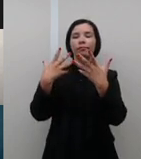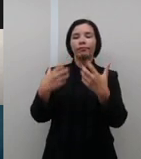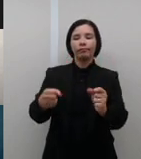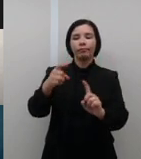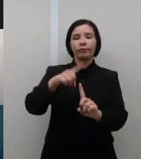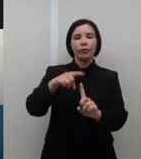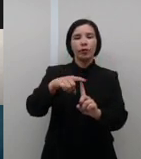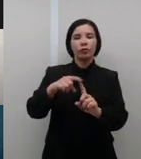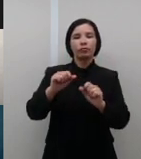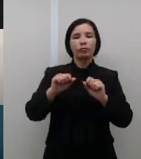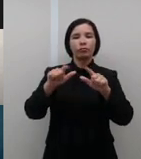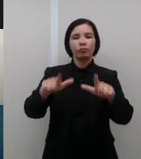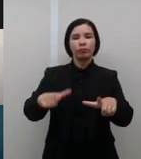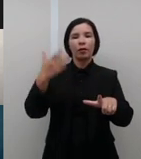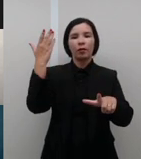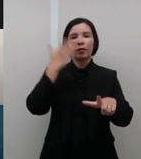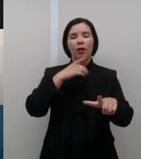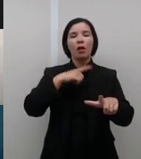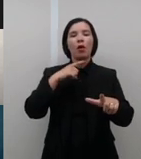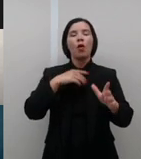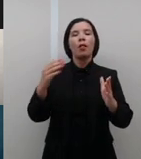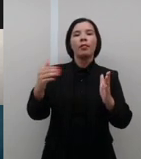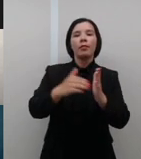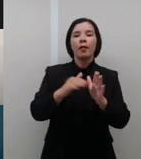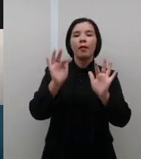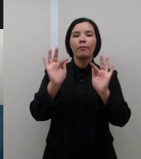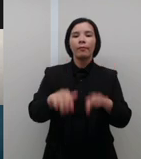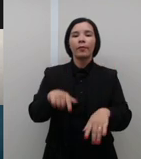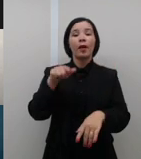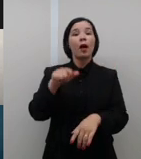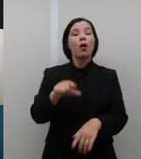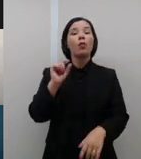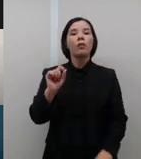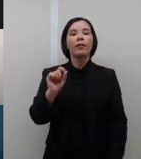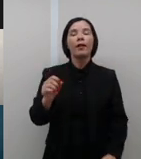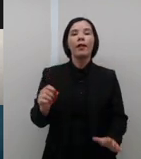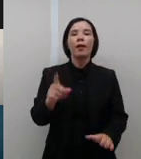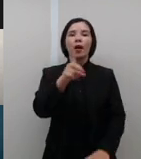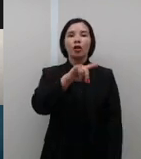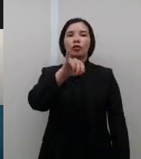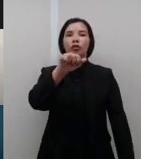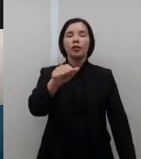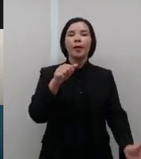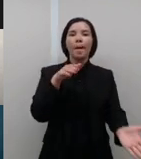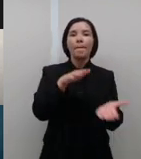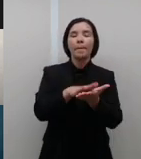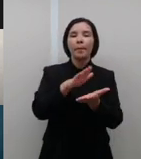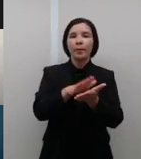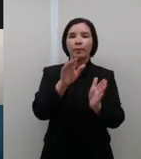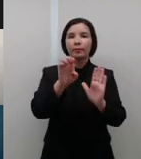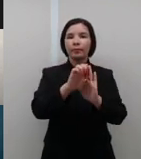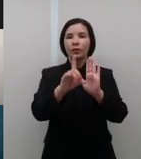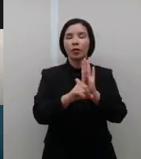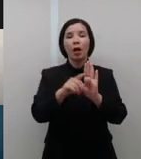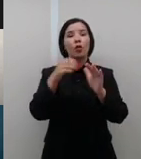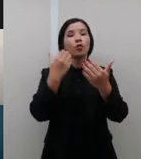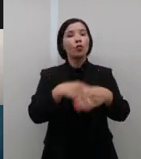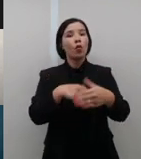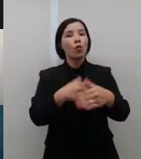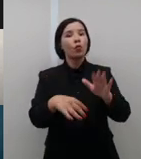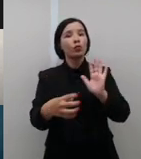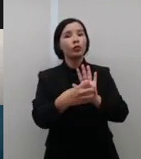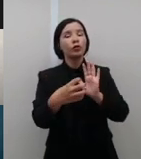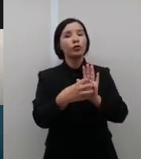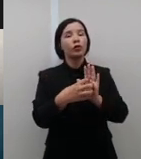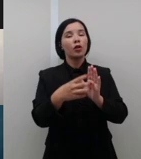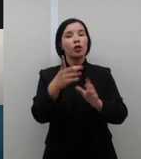dizendo, o termo final para a aquisição dos títulos é a data da primeira publicação deste edital de concurso público do dia 11 de dezembro de